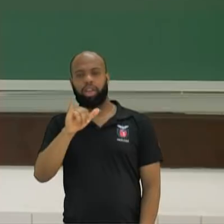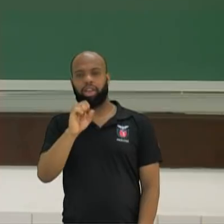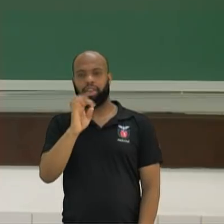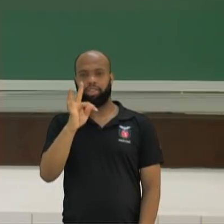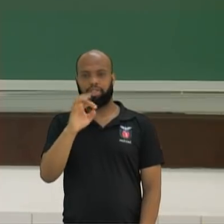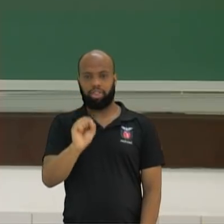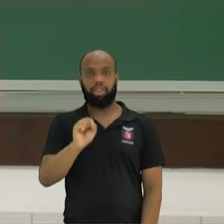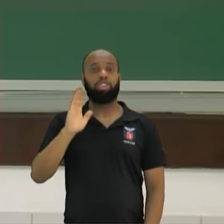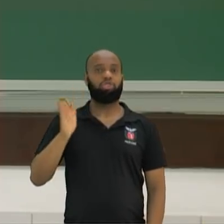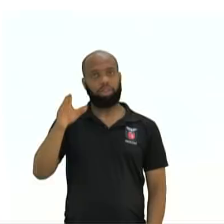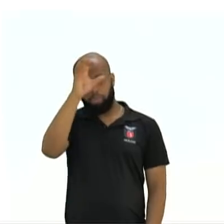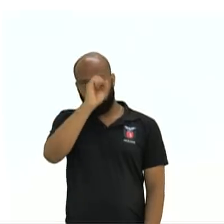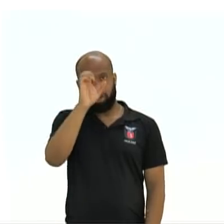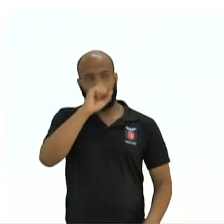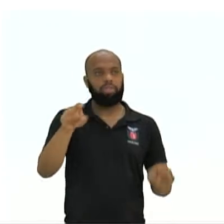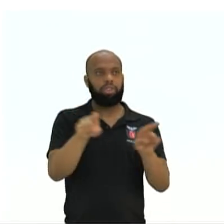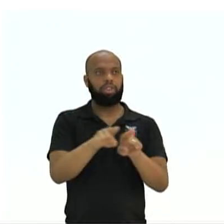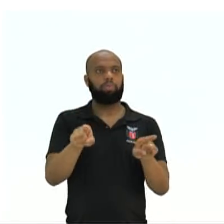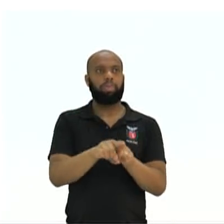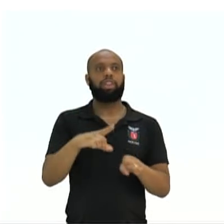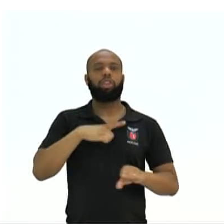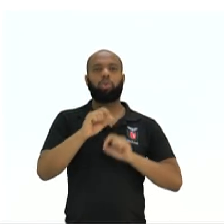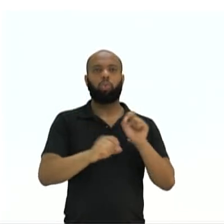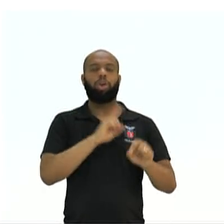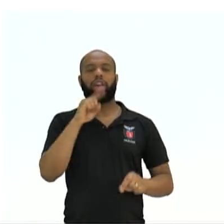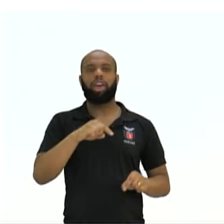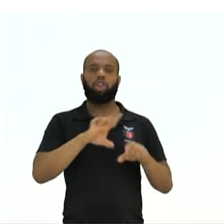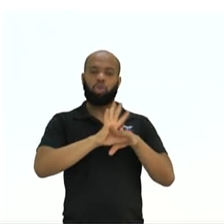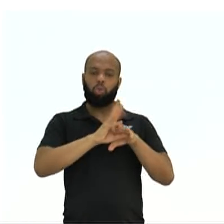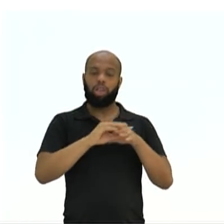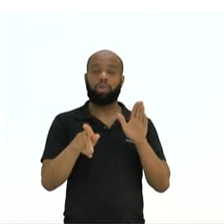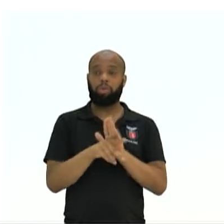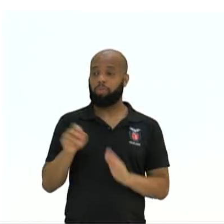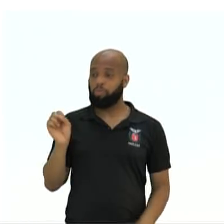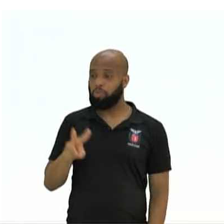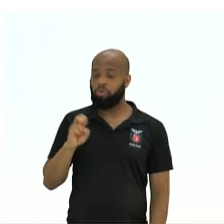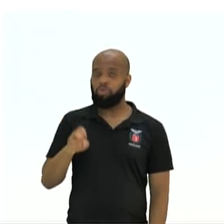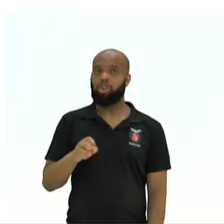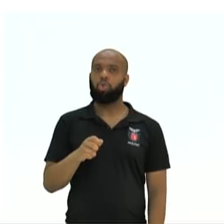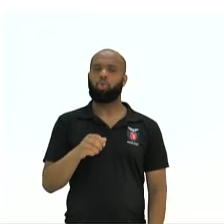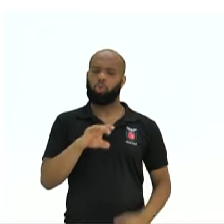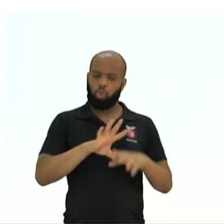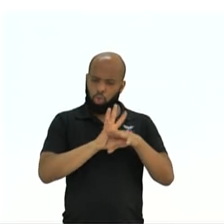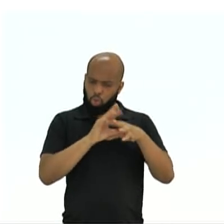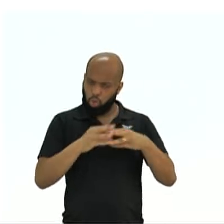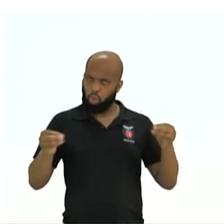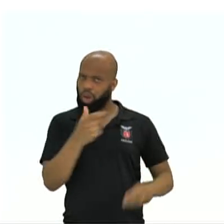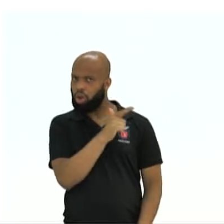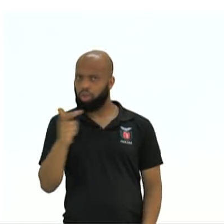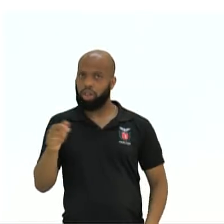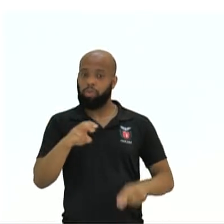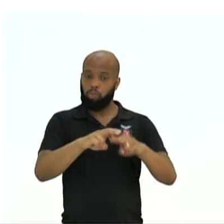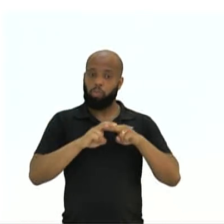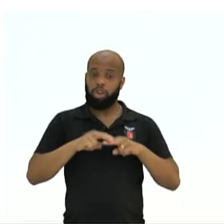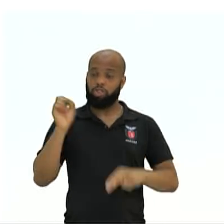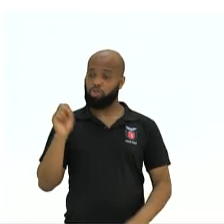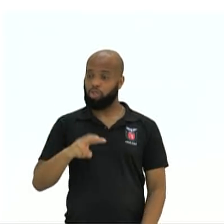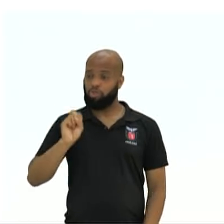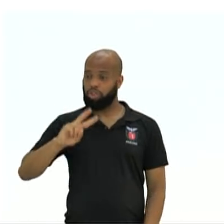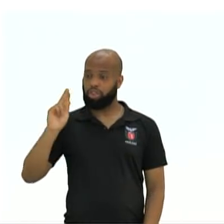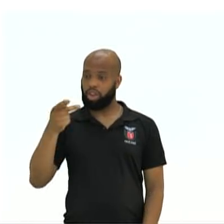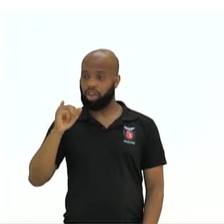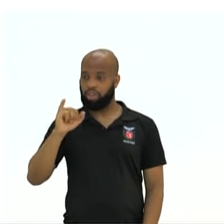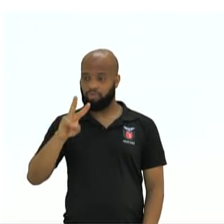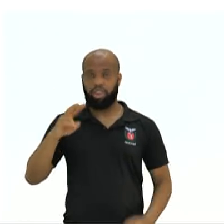nós aprendemos. Olha só, doença viral considerada ainda sem cura, causada pelo vírus HIV. Com base